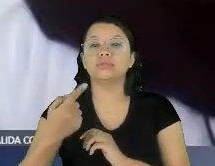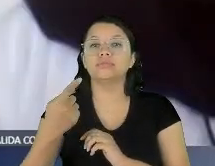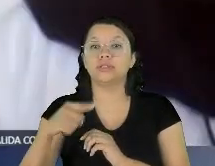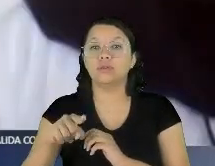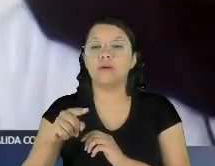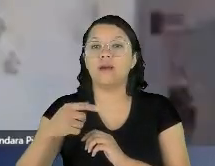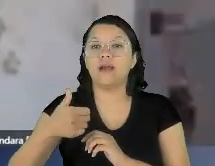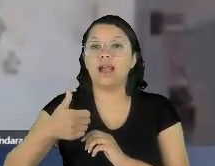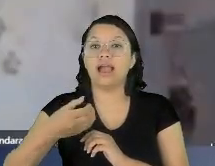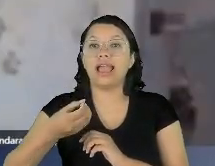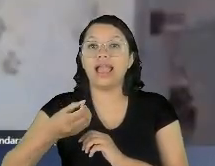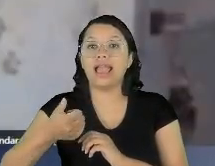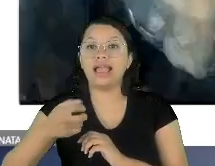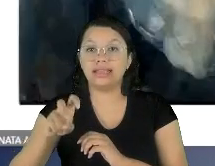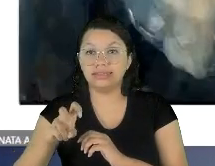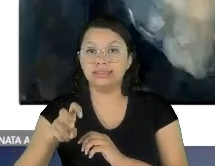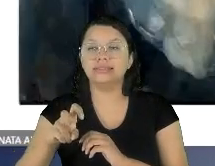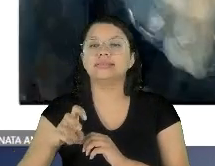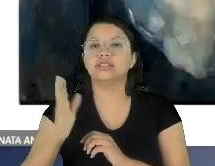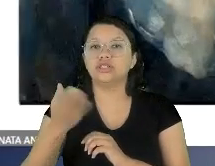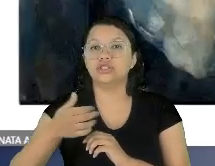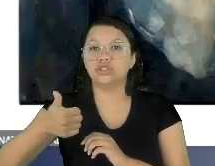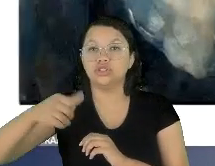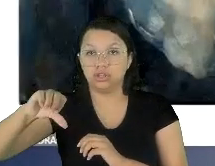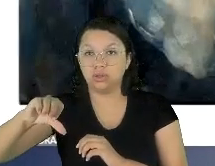2009, bastante recente.